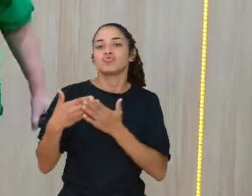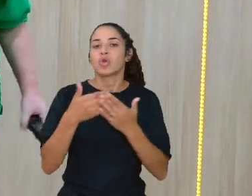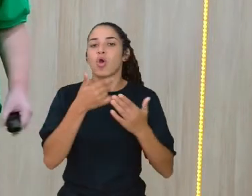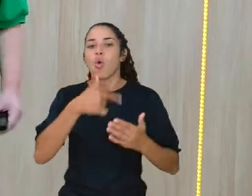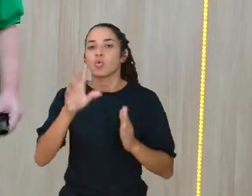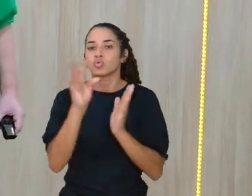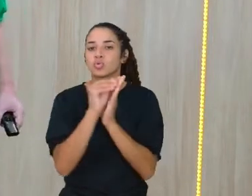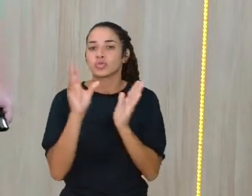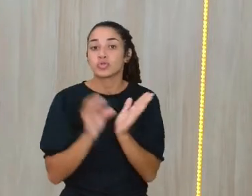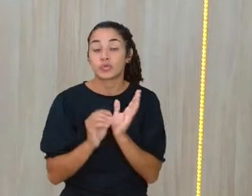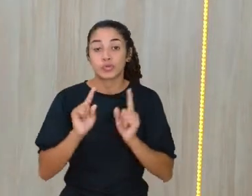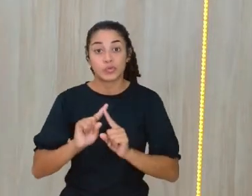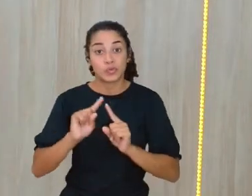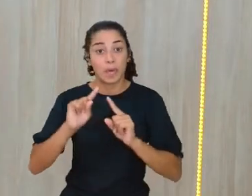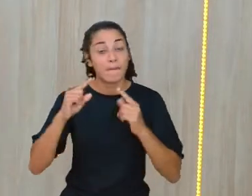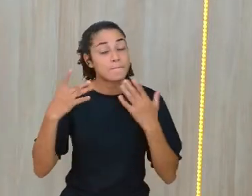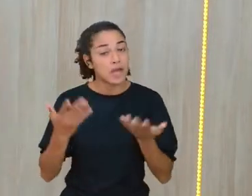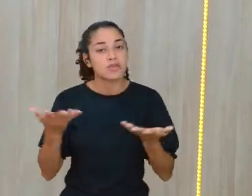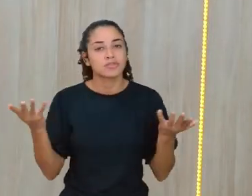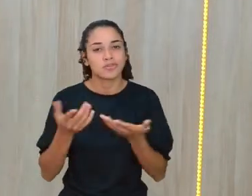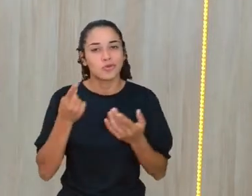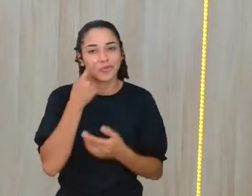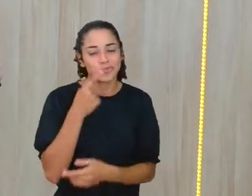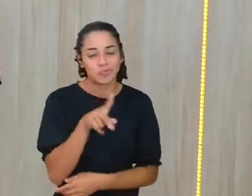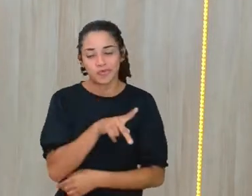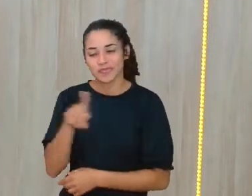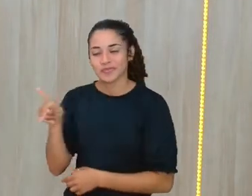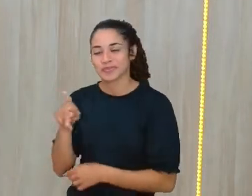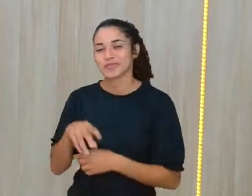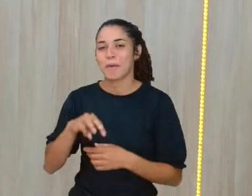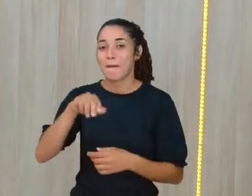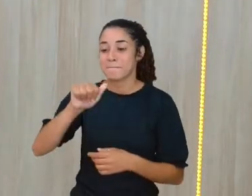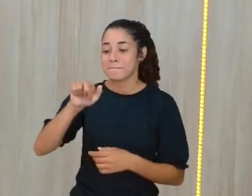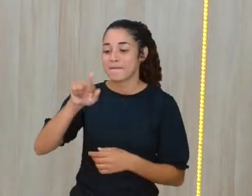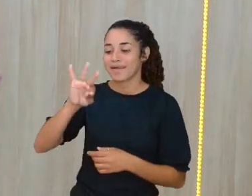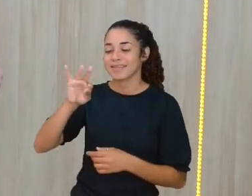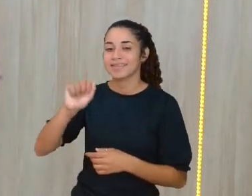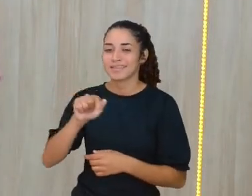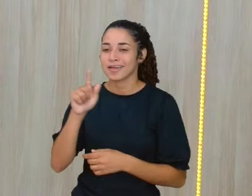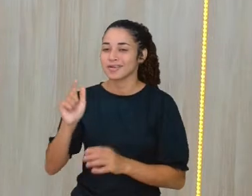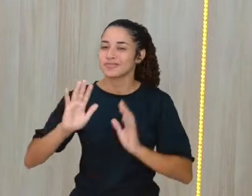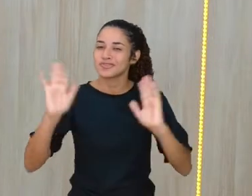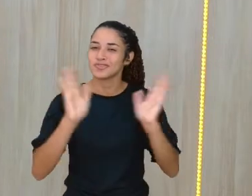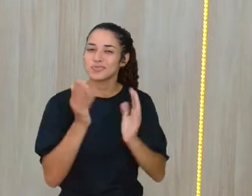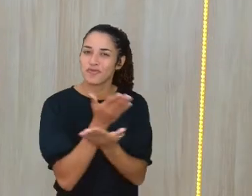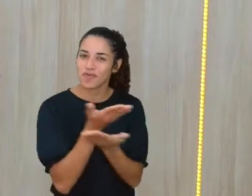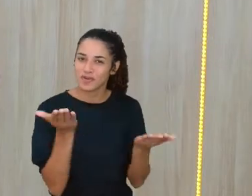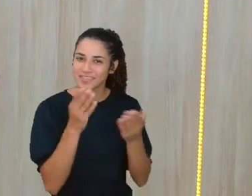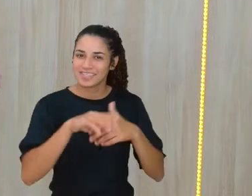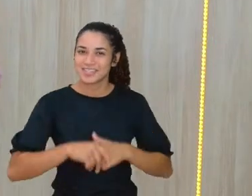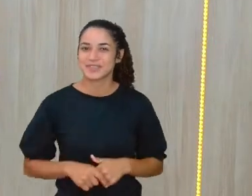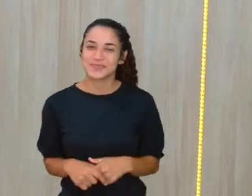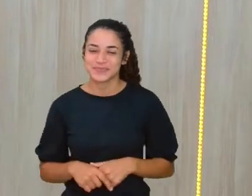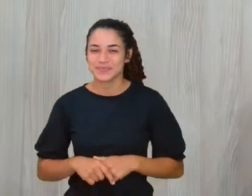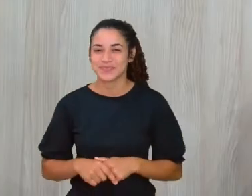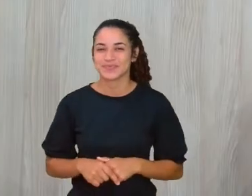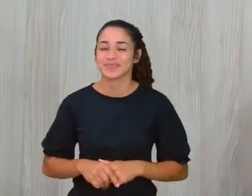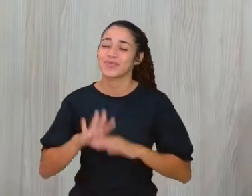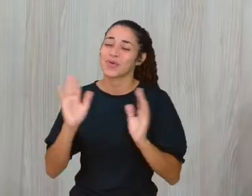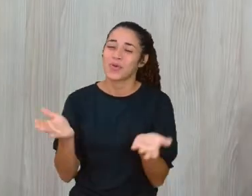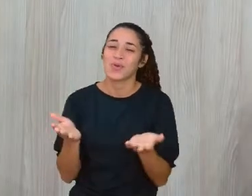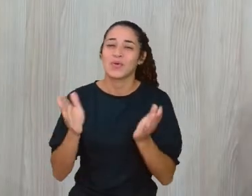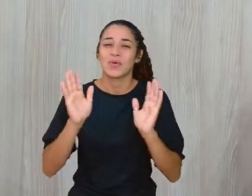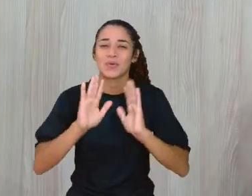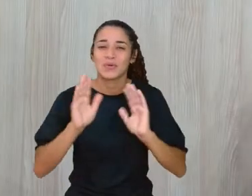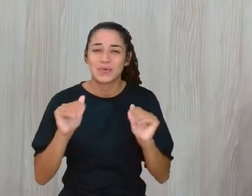conteúdo, mas vou passar a palavra para a Marta, para ela se despedir. Coleguinhas do